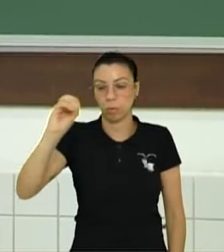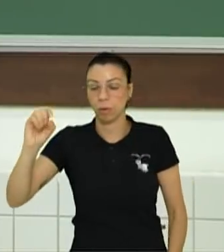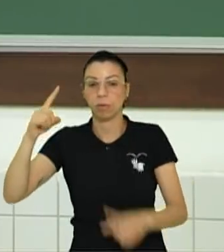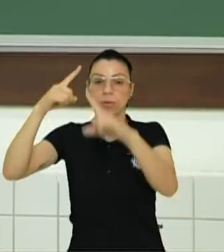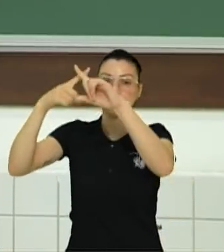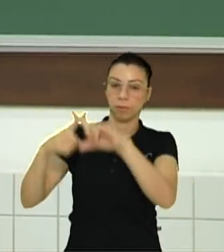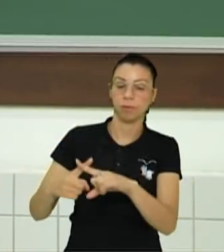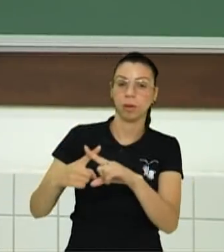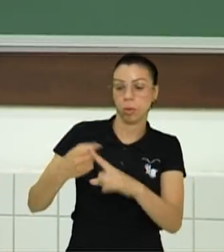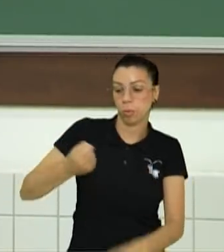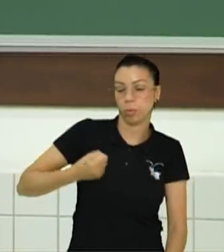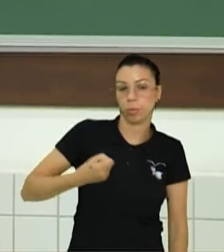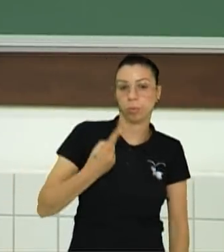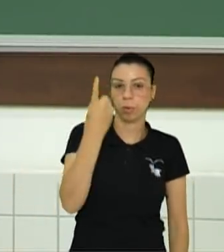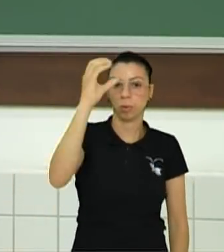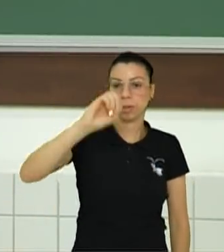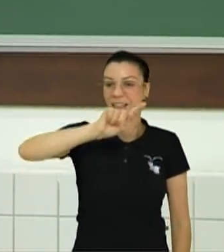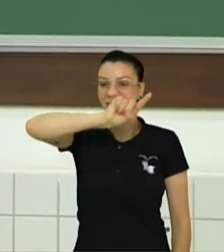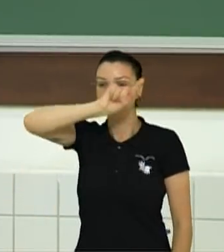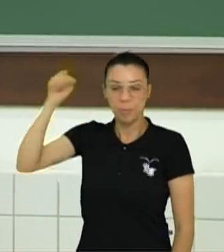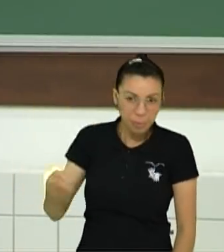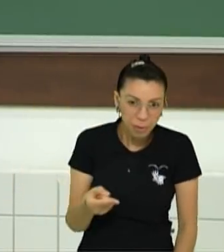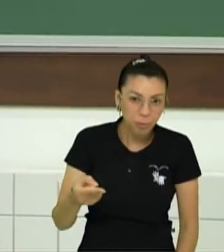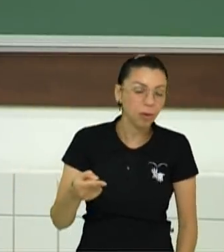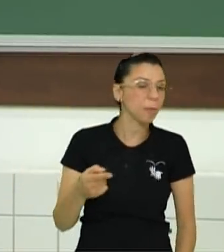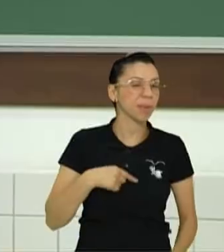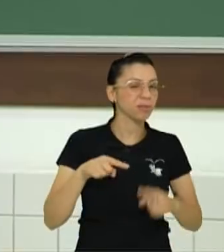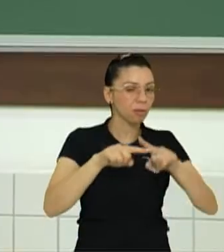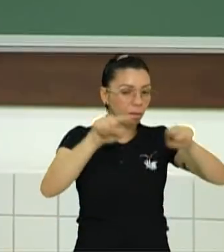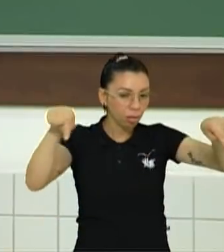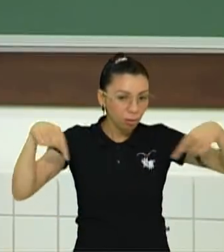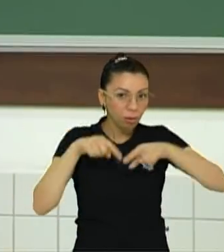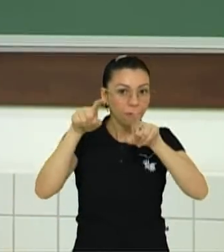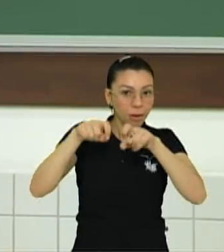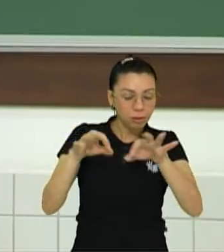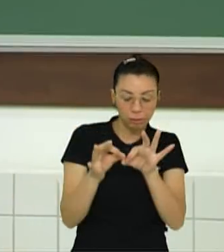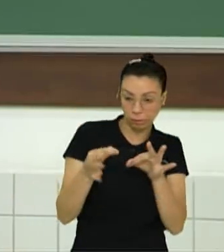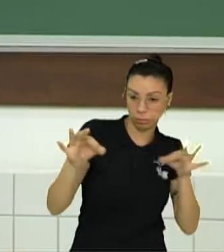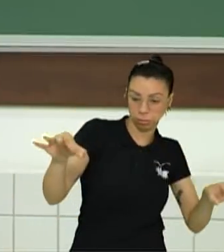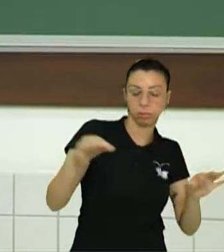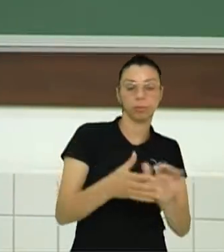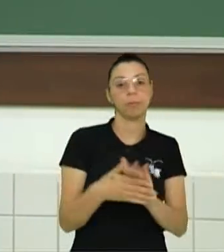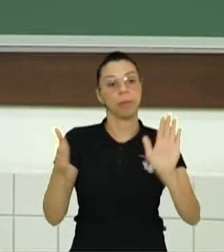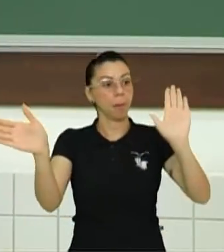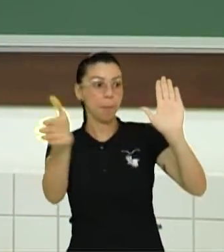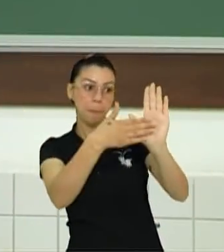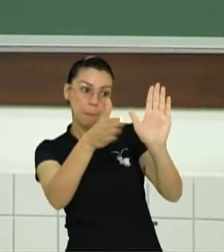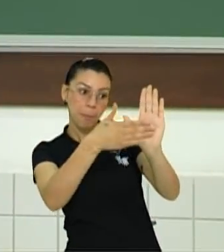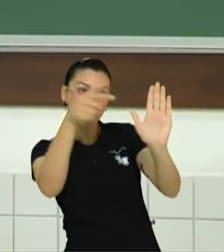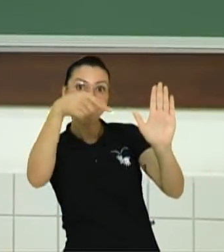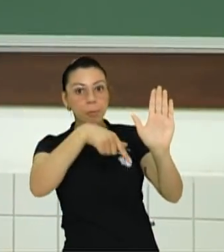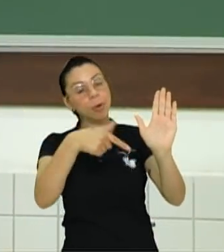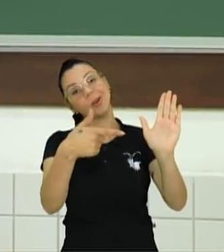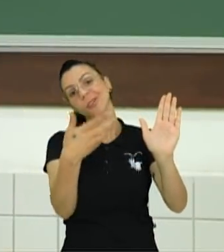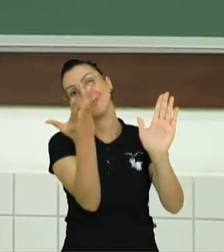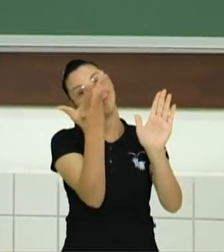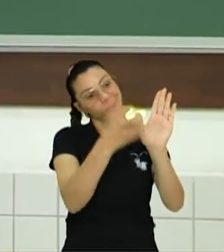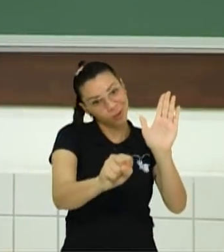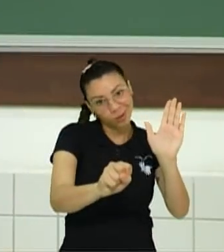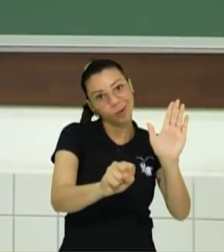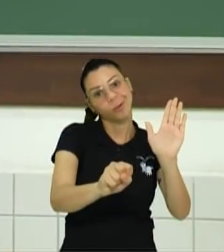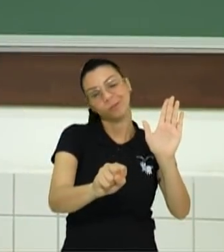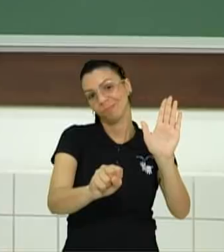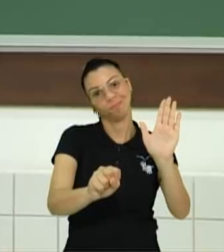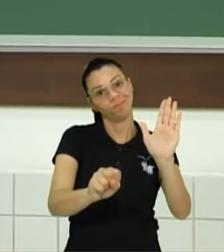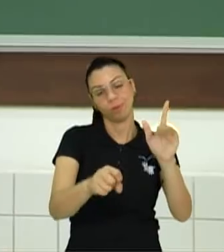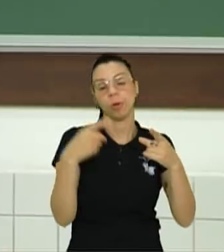o tamanho da fazenda do cara? Pois bem, segundo essa proposta, que claro foi rejeitada e custou caro, inclusive para o